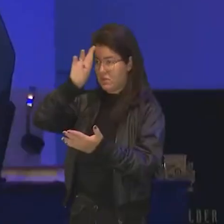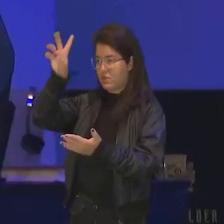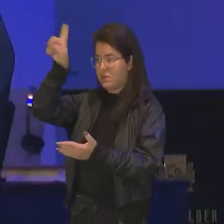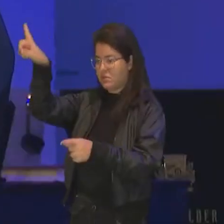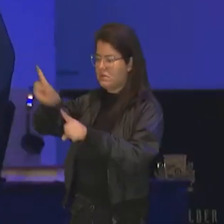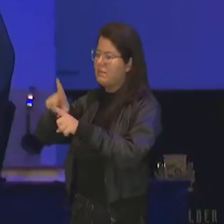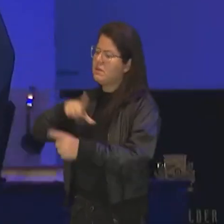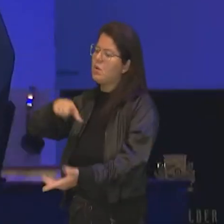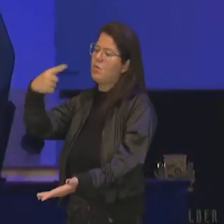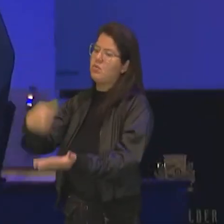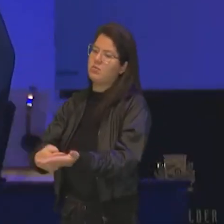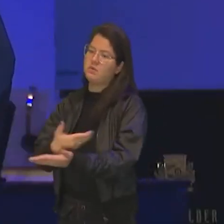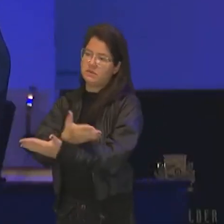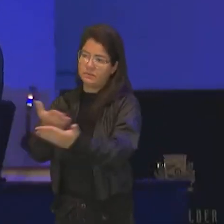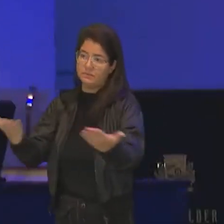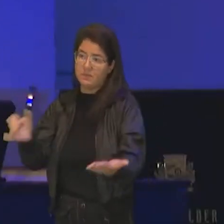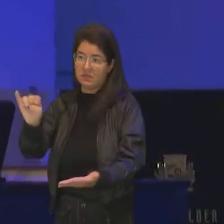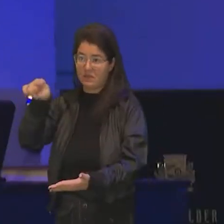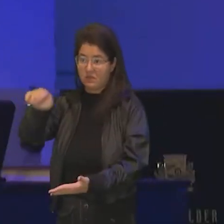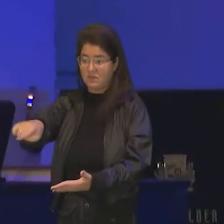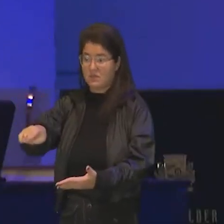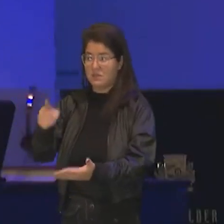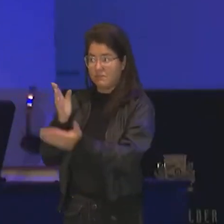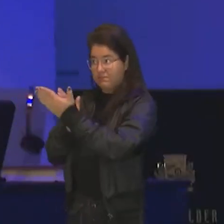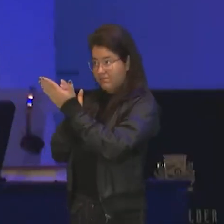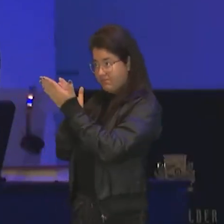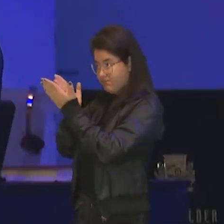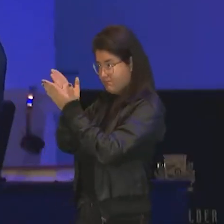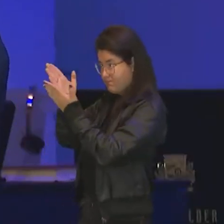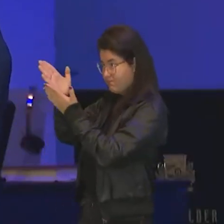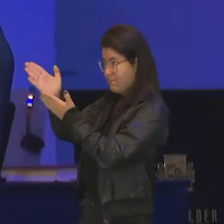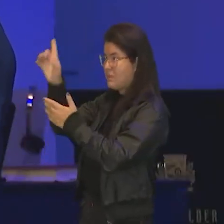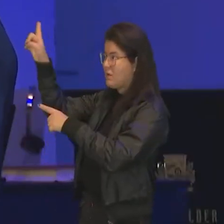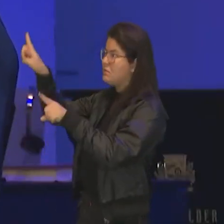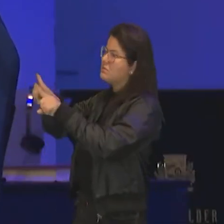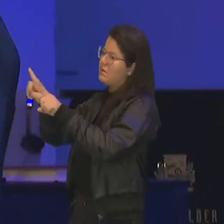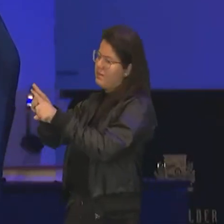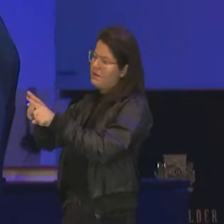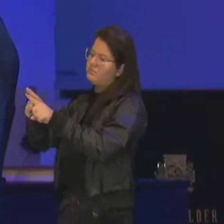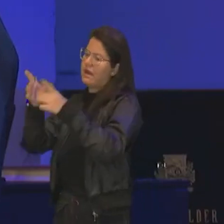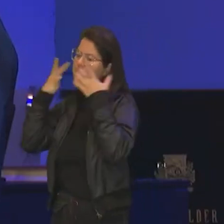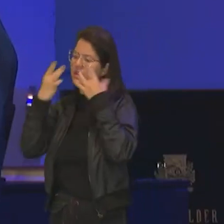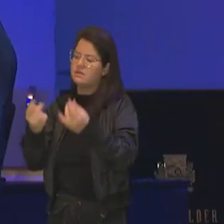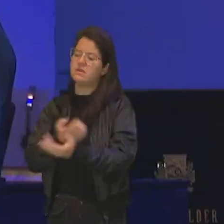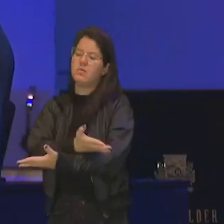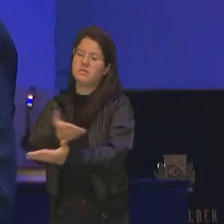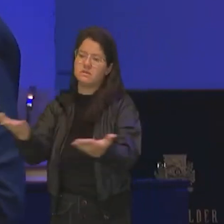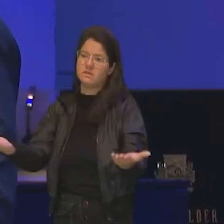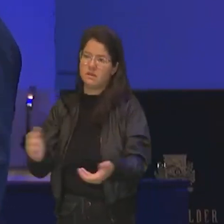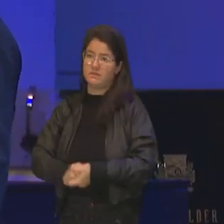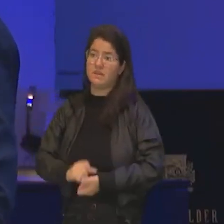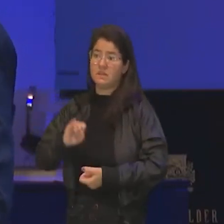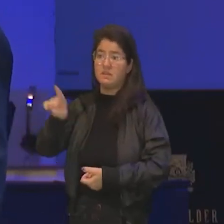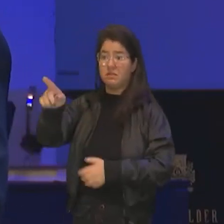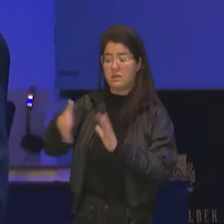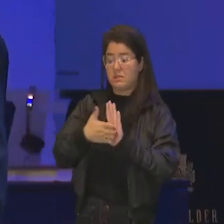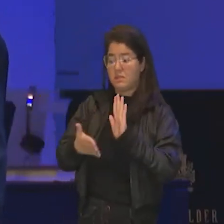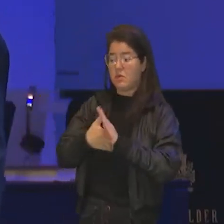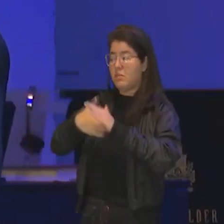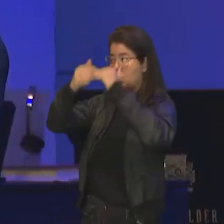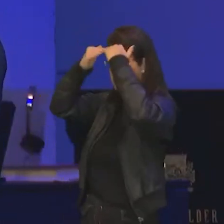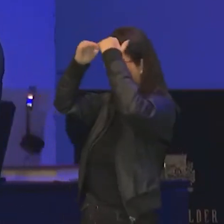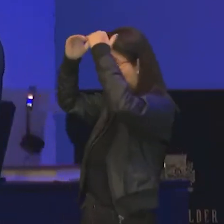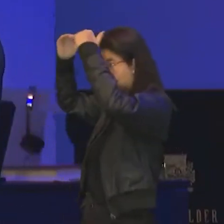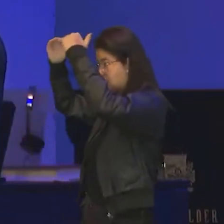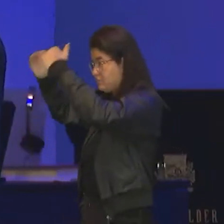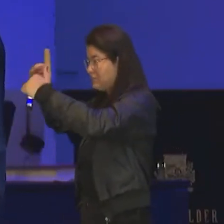você. Se você se alinha com o Senhor se alinha com você. Se você se propõe a obedecê-lo,